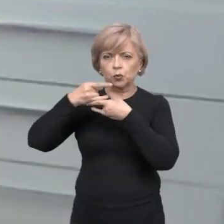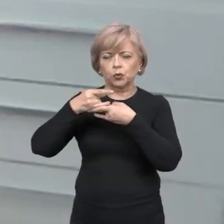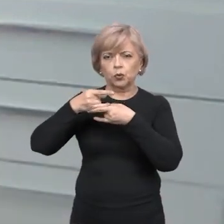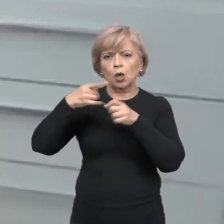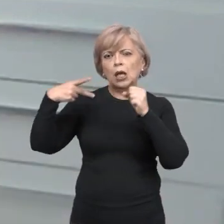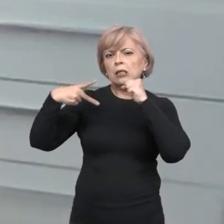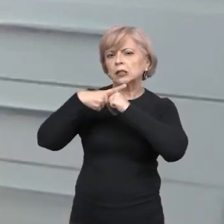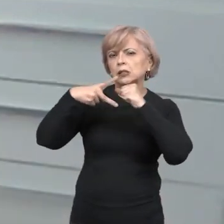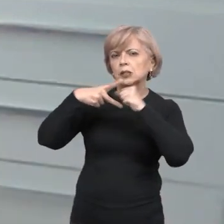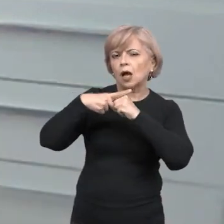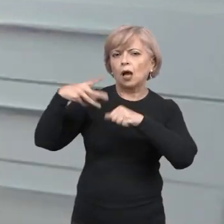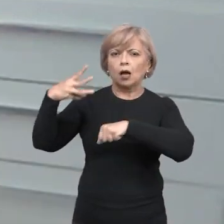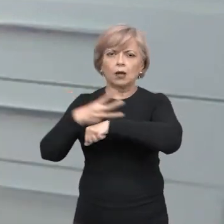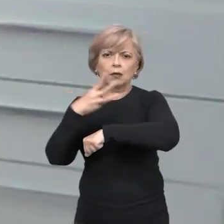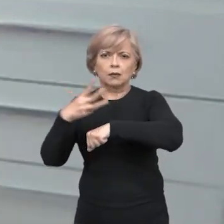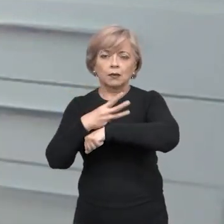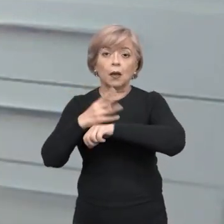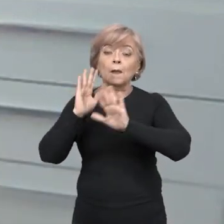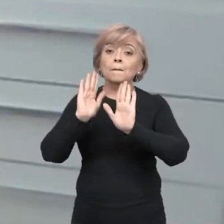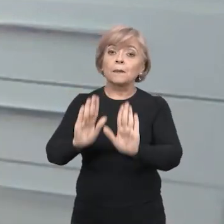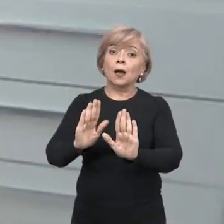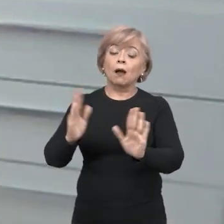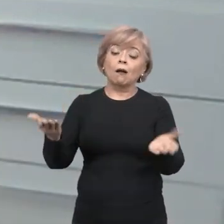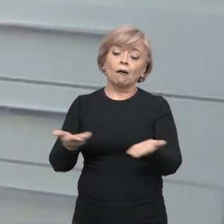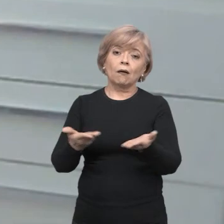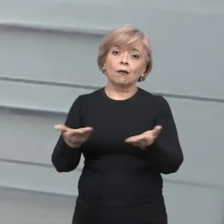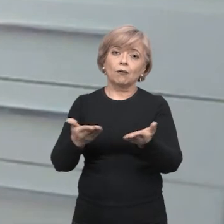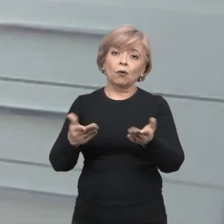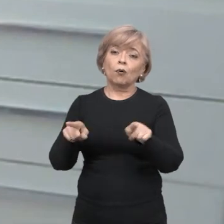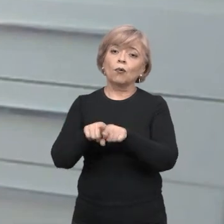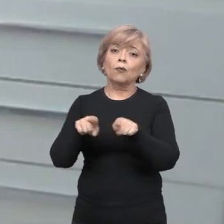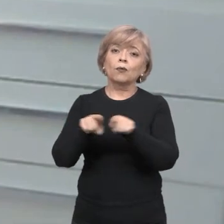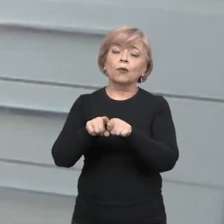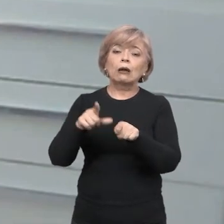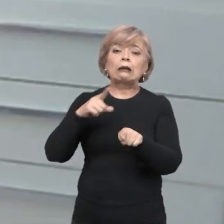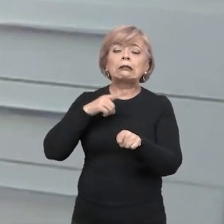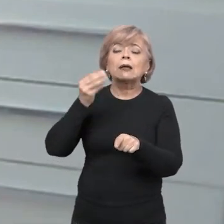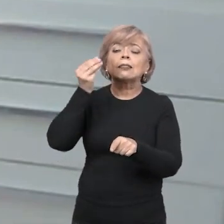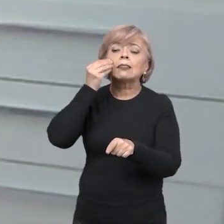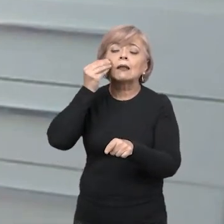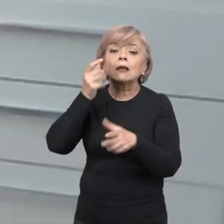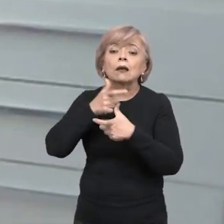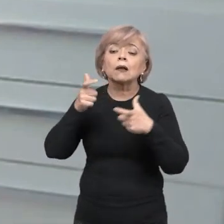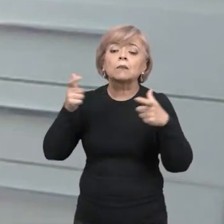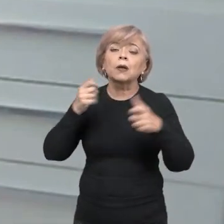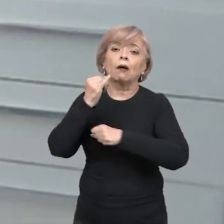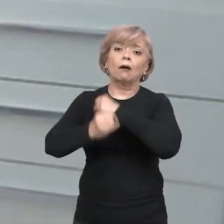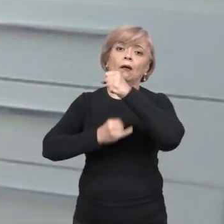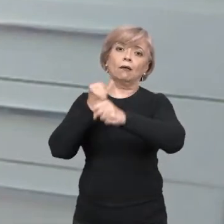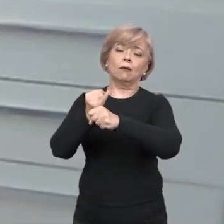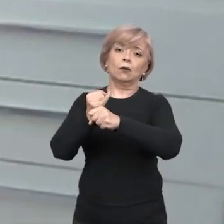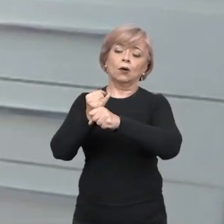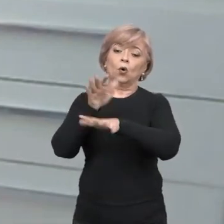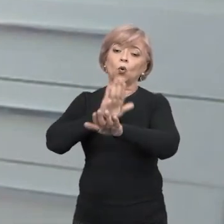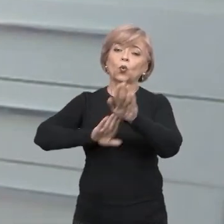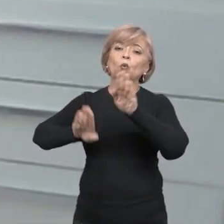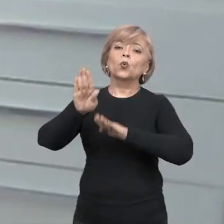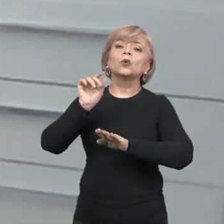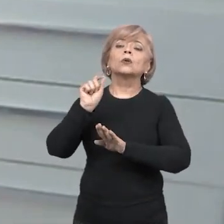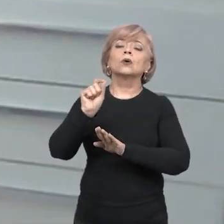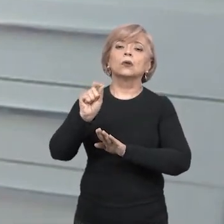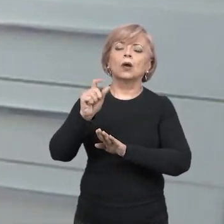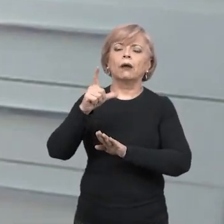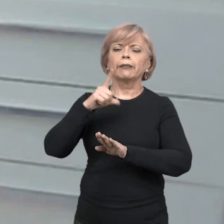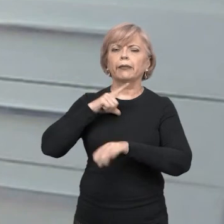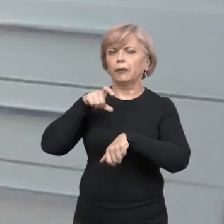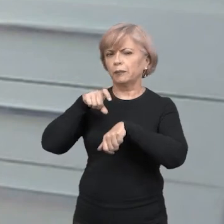pelo Skype pelo WhatsApp Só Que Não Mais agora também estão tentando ouvir aí como cuidado de que